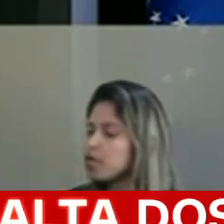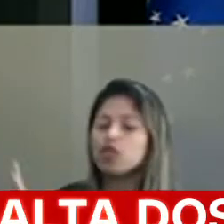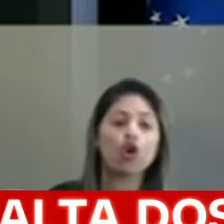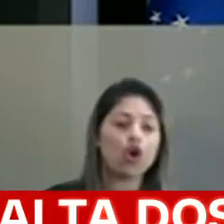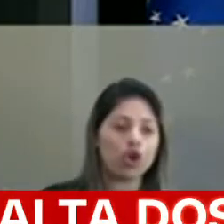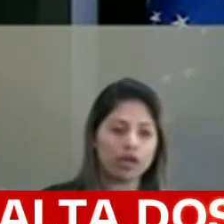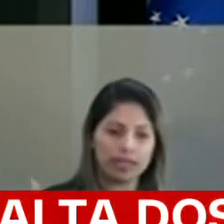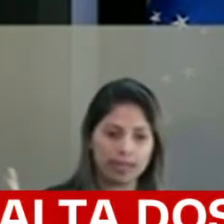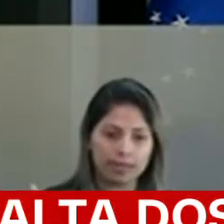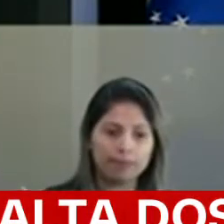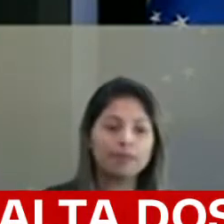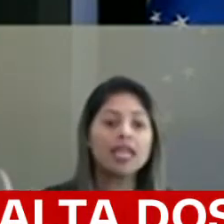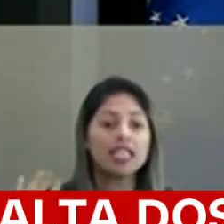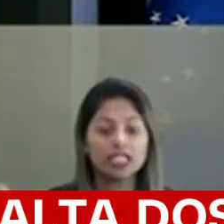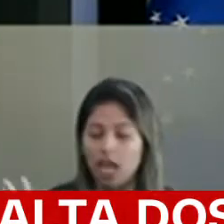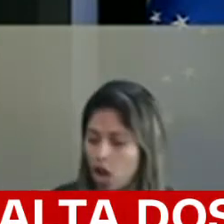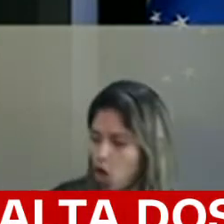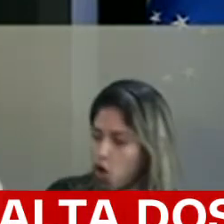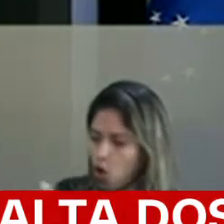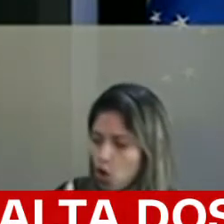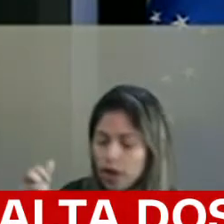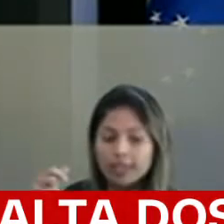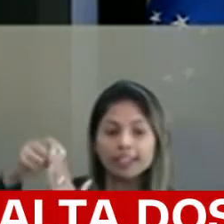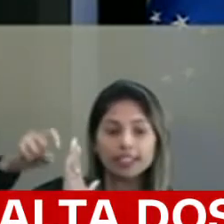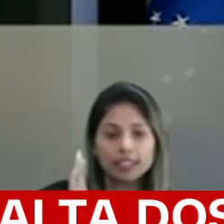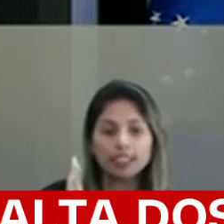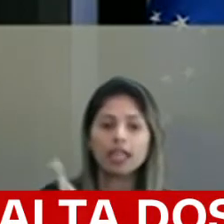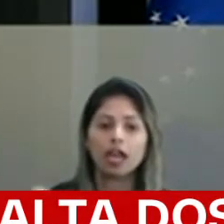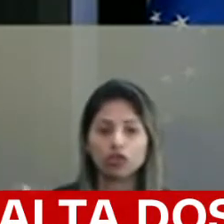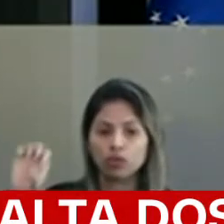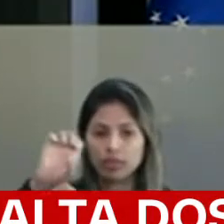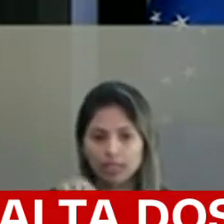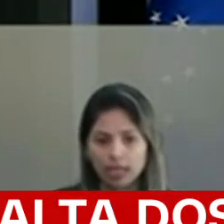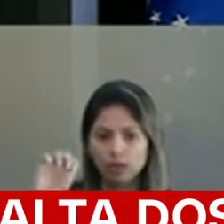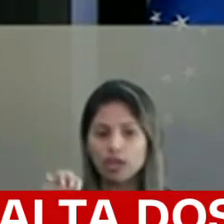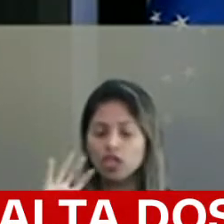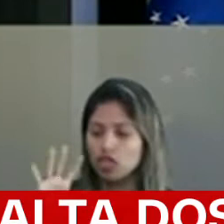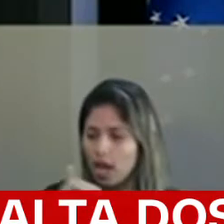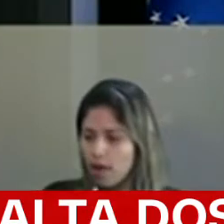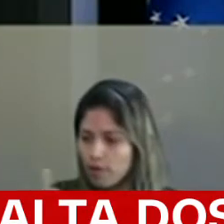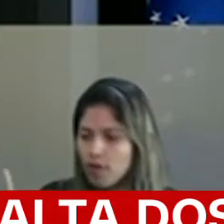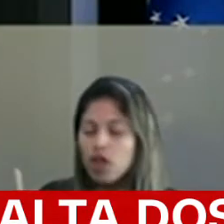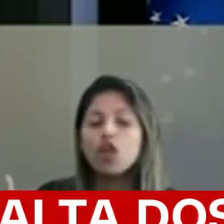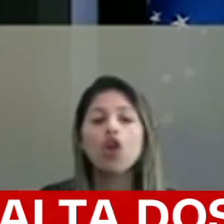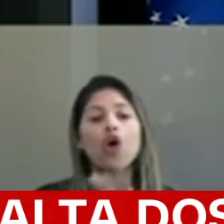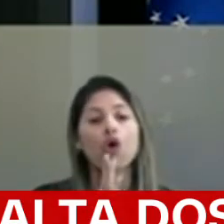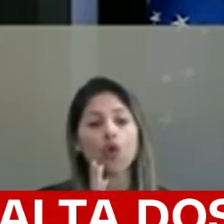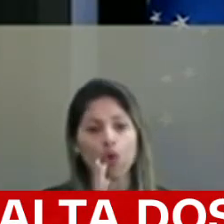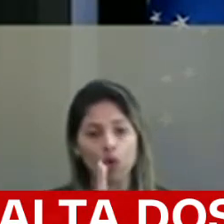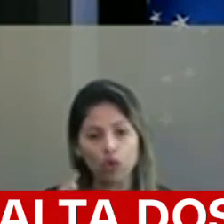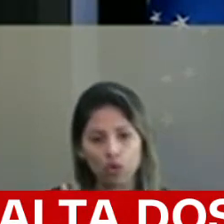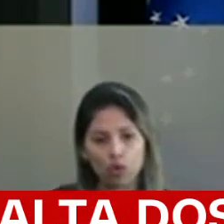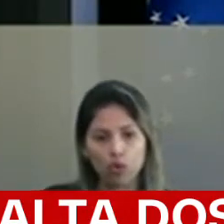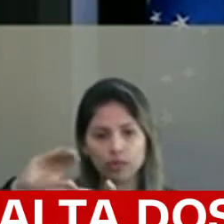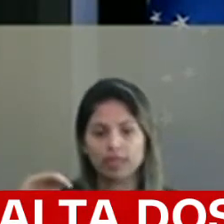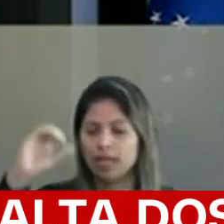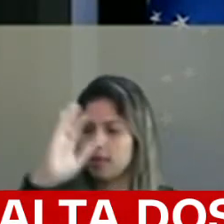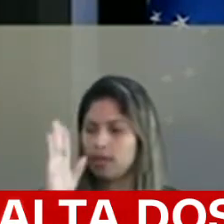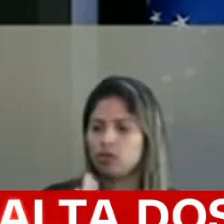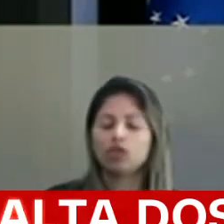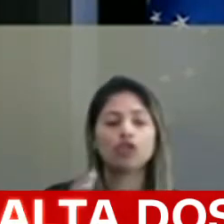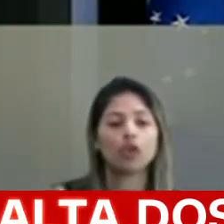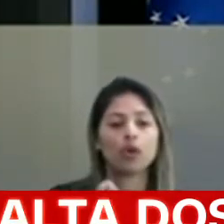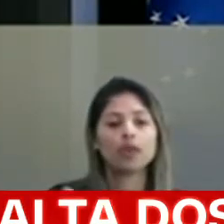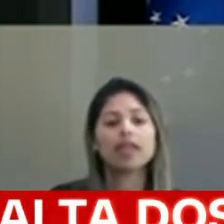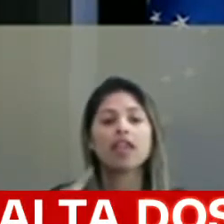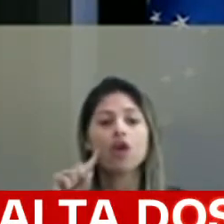segundo o Boletim de Arrecadação de Tributos Estaduais, publicado pelo Conselho Nacional de Política